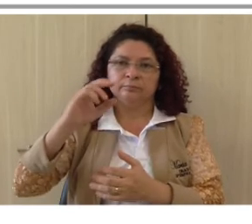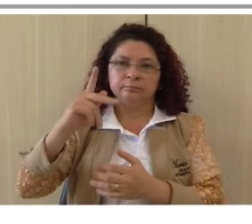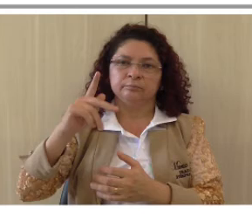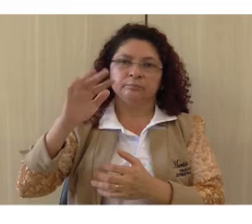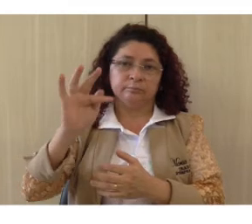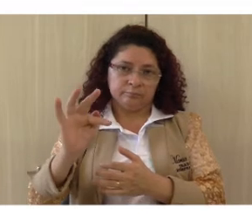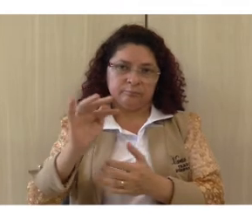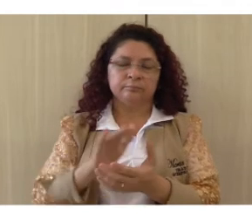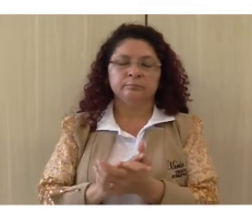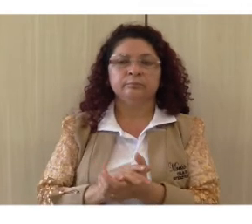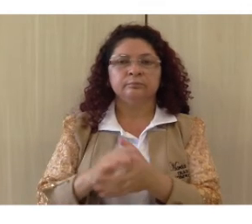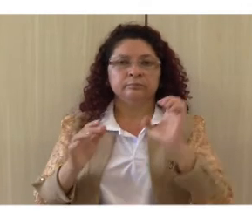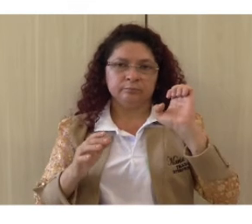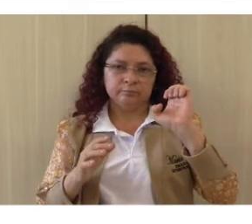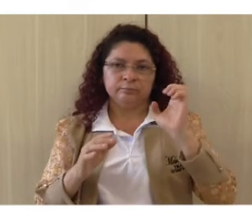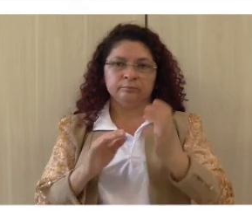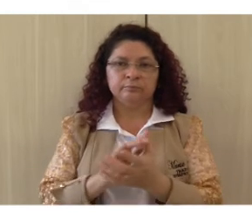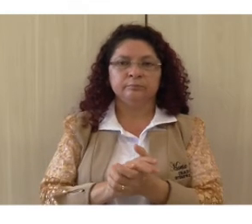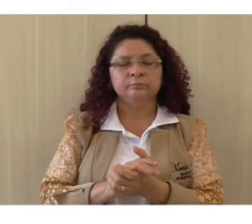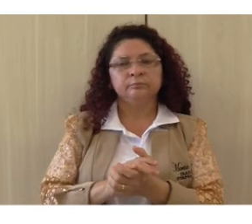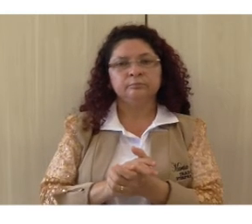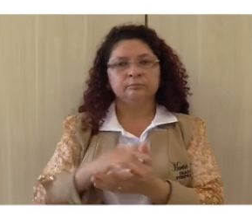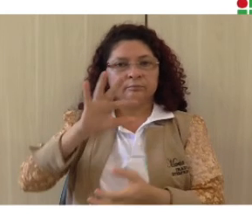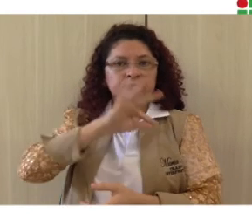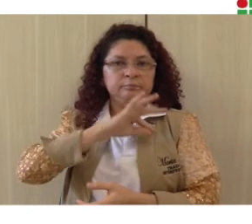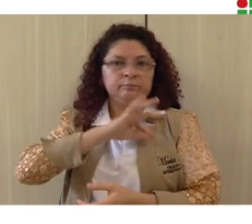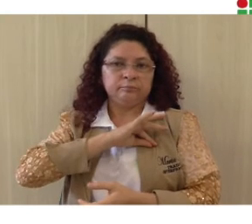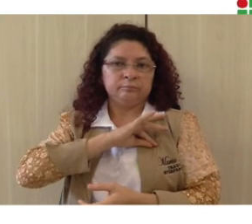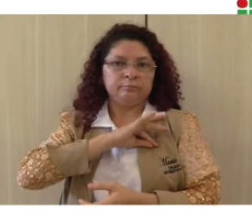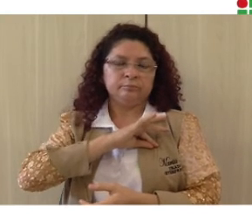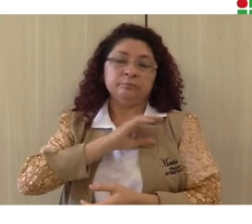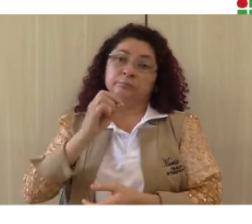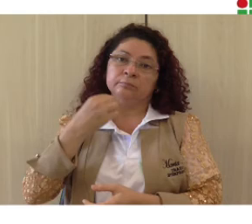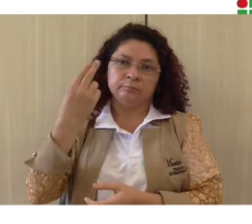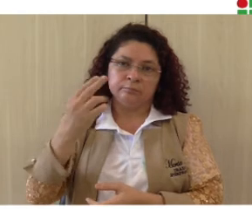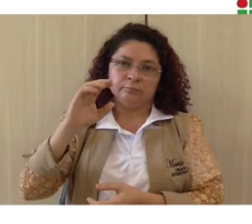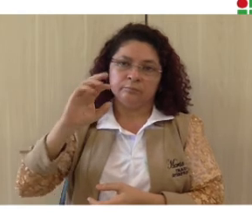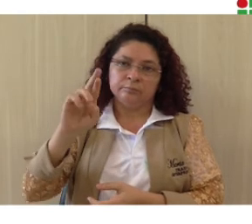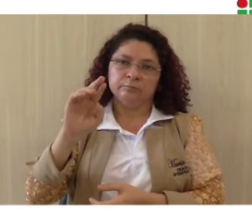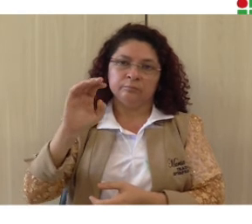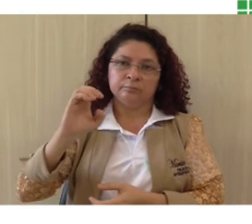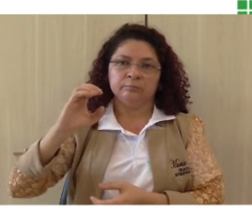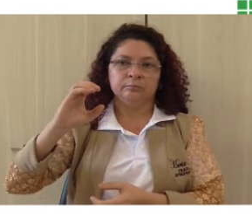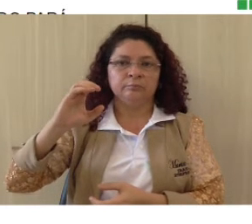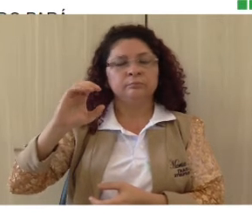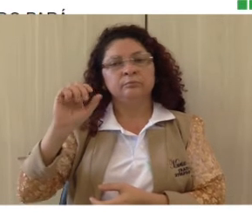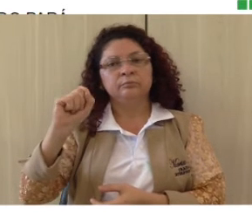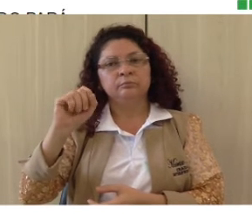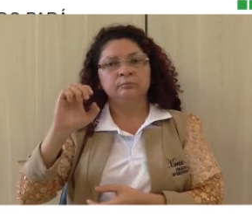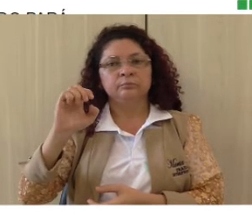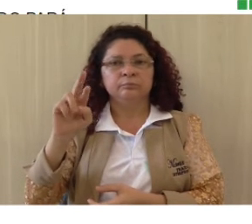original e cópia. E. Certificado de alistamento militar e ou reservista para candidatos do sexo